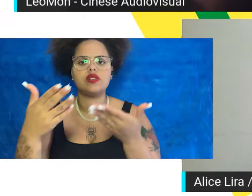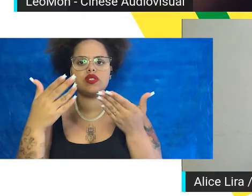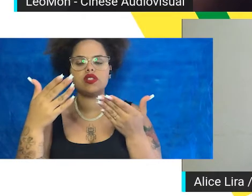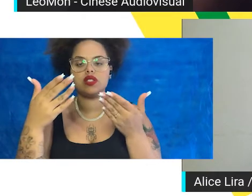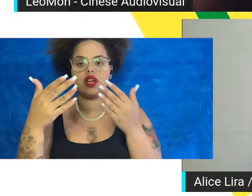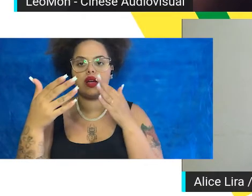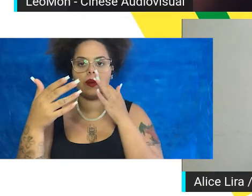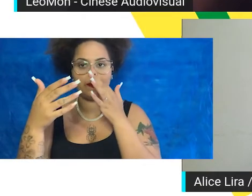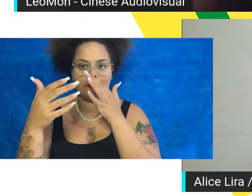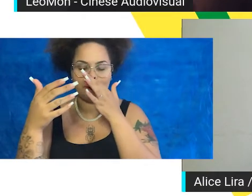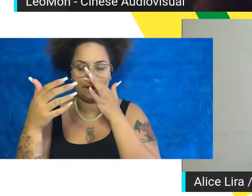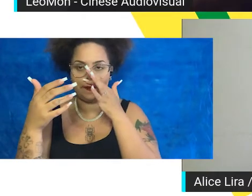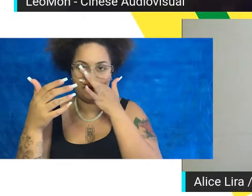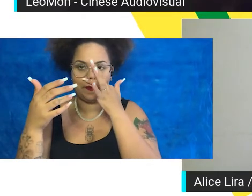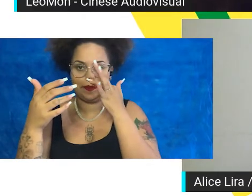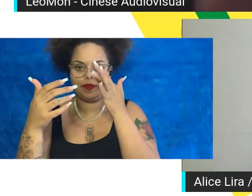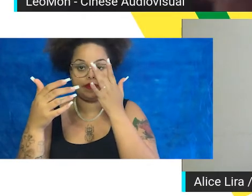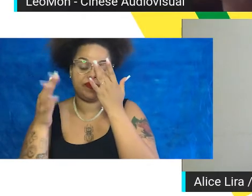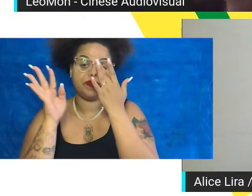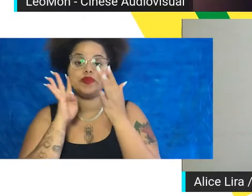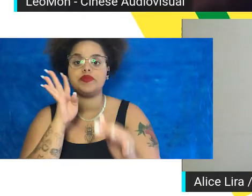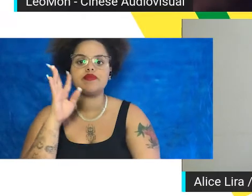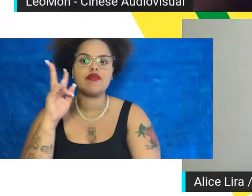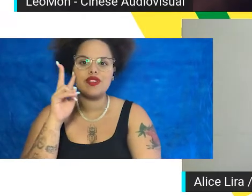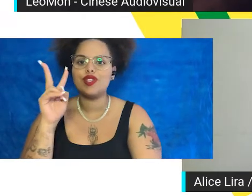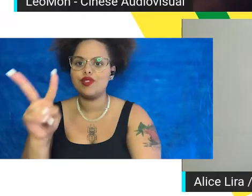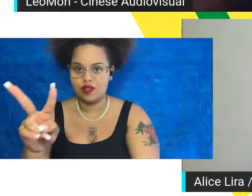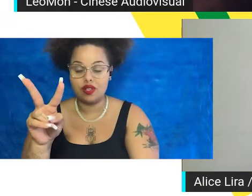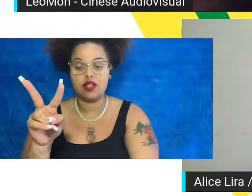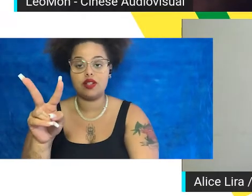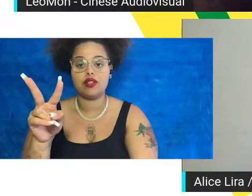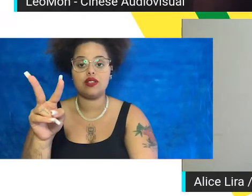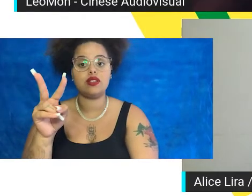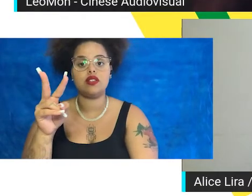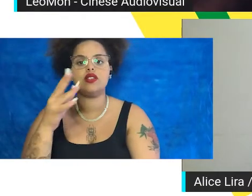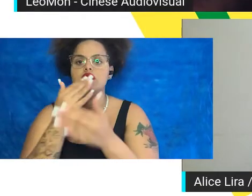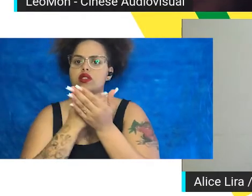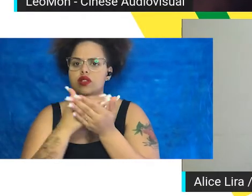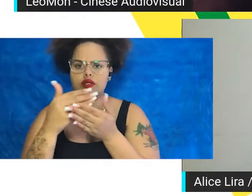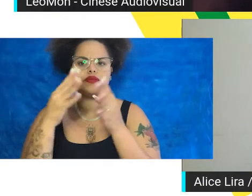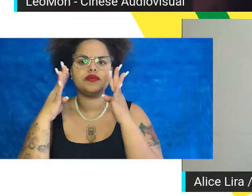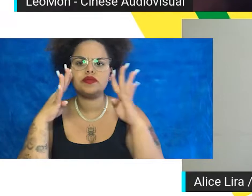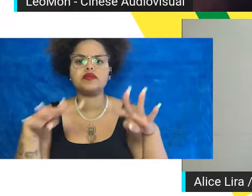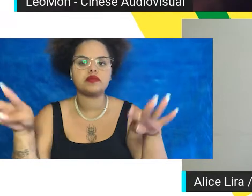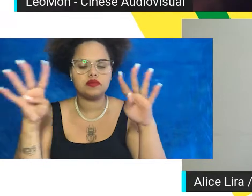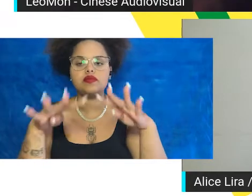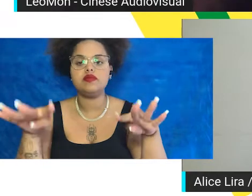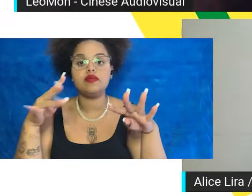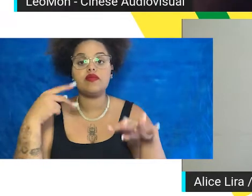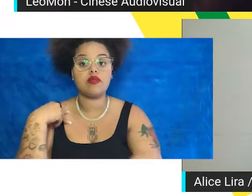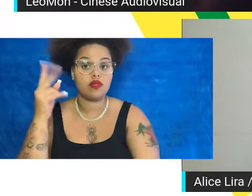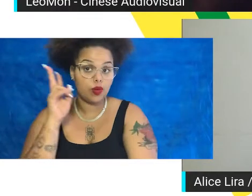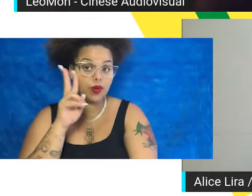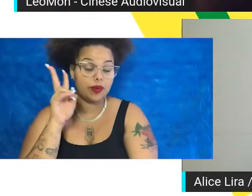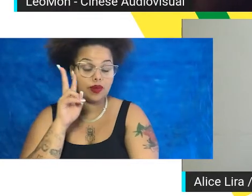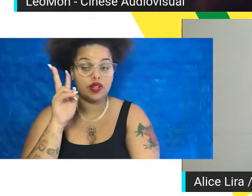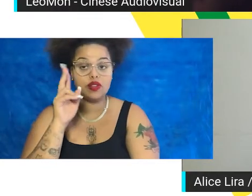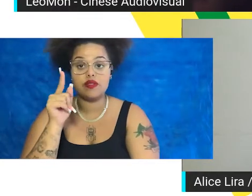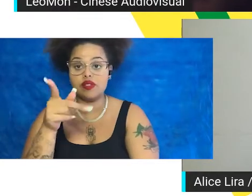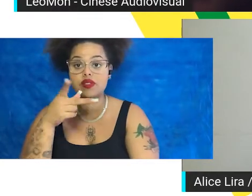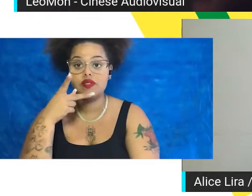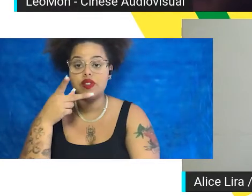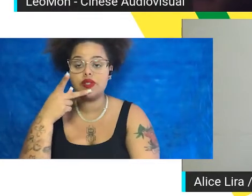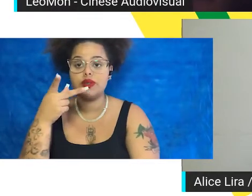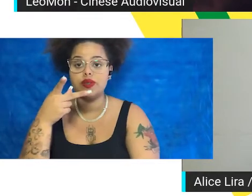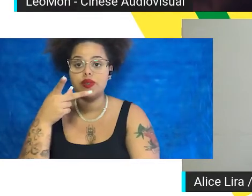bem bacana de ver, de começar a observar isso. Eu lembrei aqui, você falando